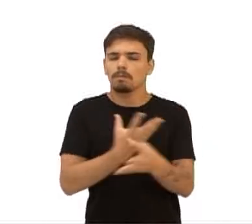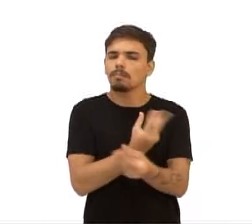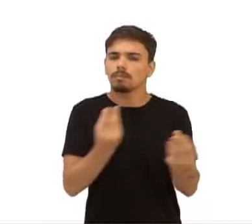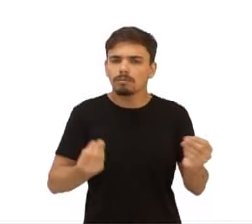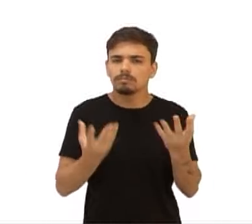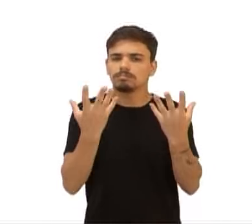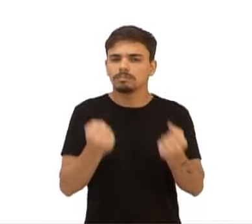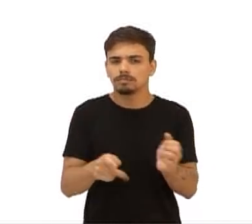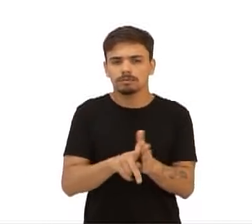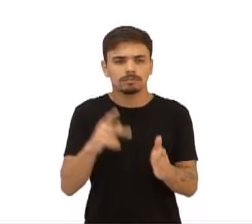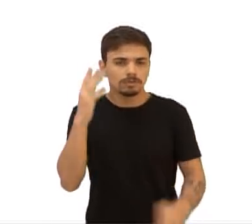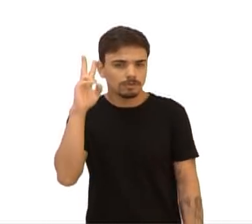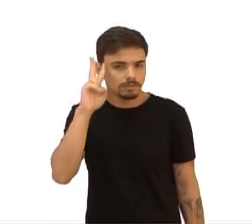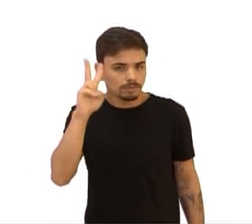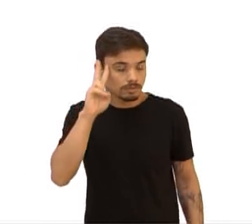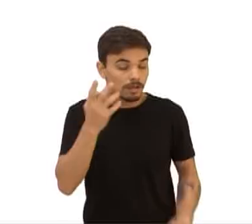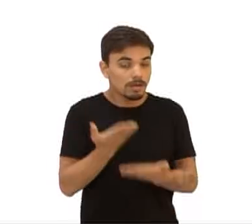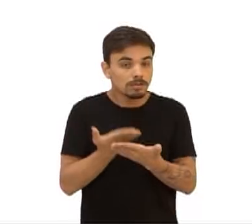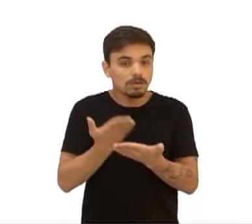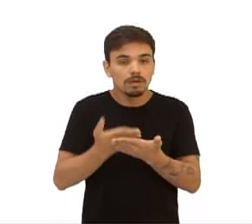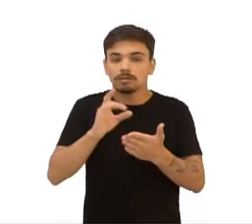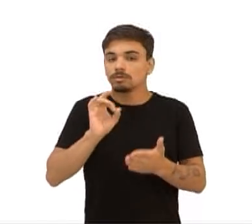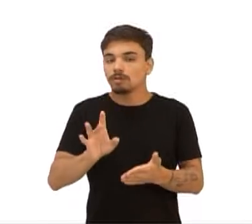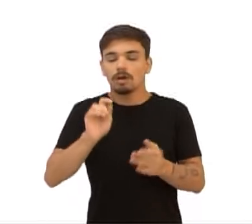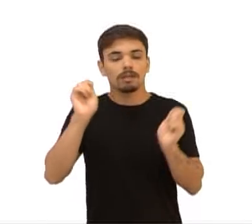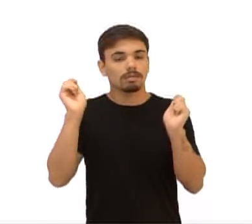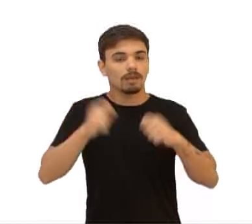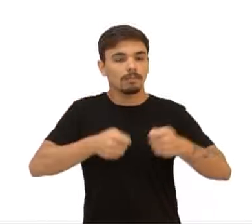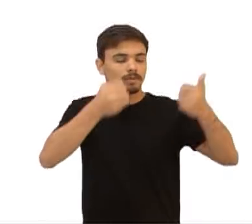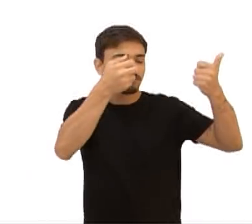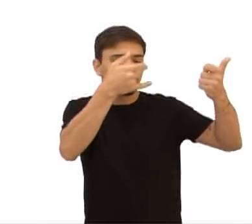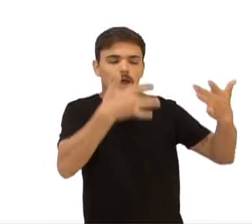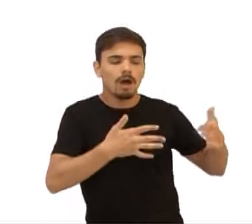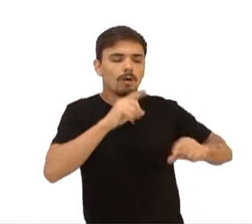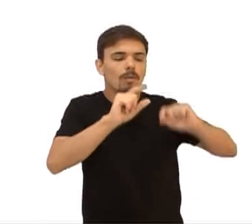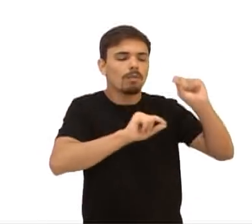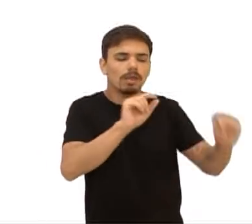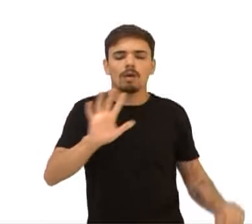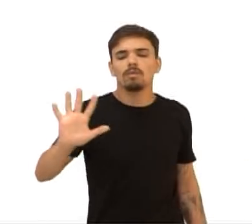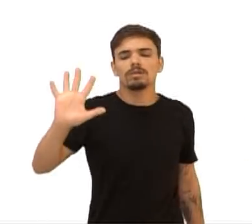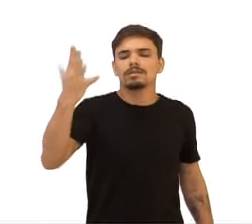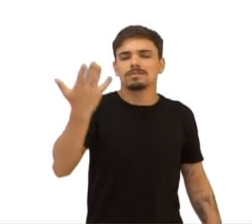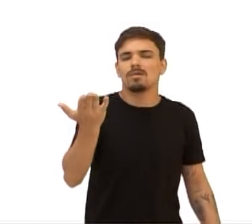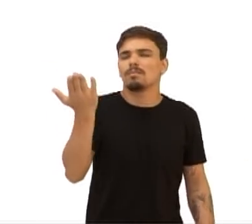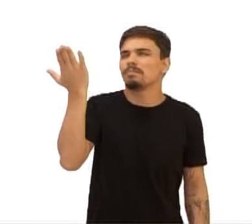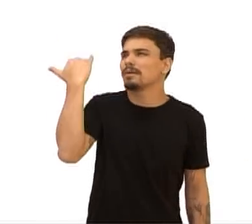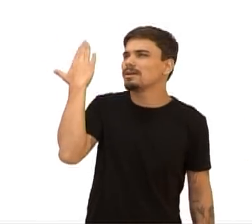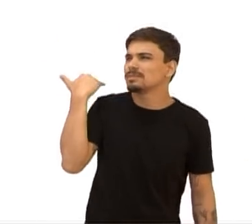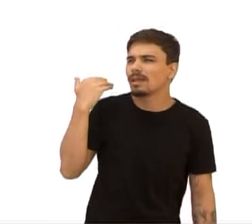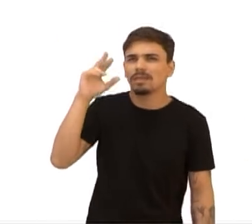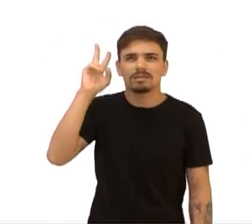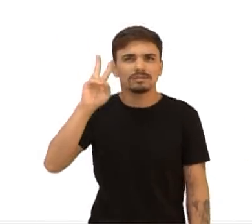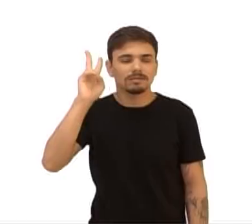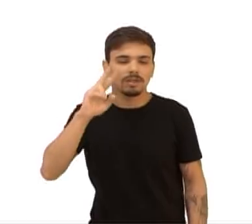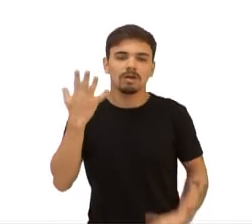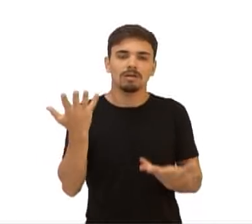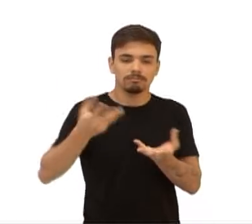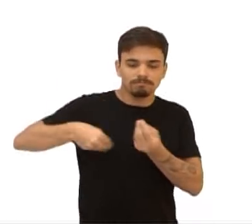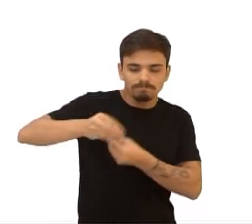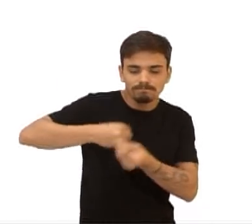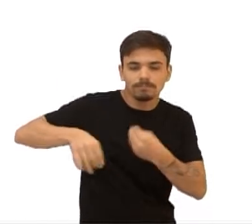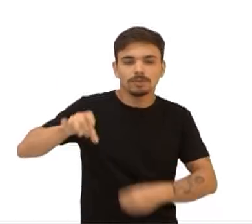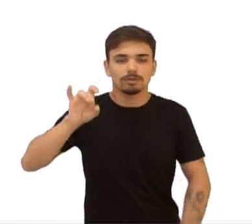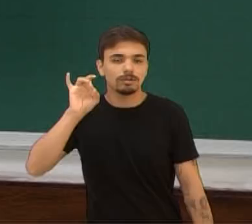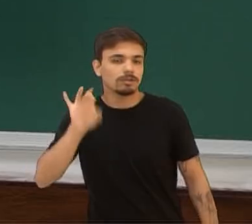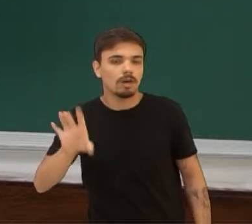que estudar história serve unicamente para a gente falar sobre os acontecimentos do passado. Que história, então, só